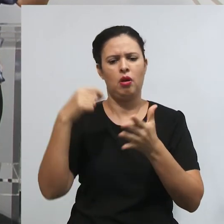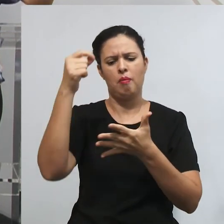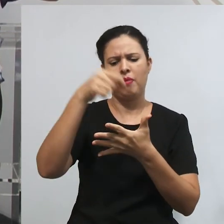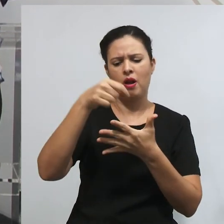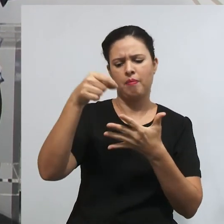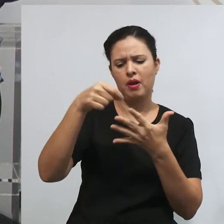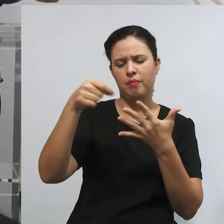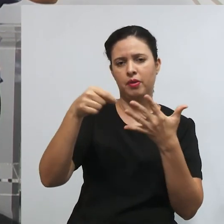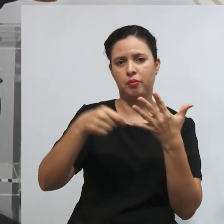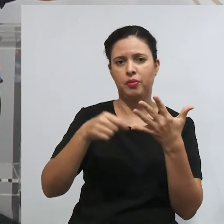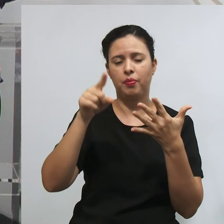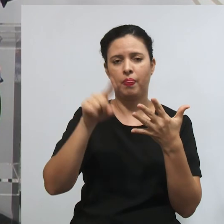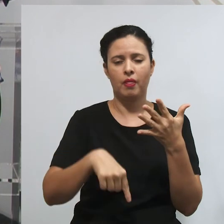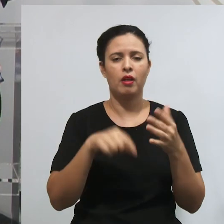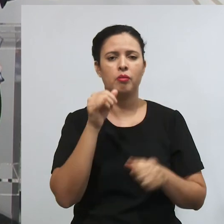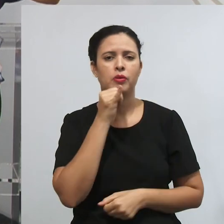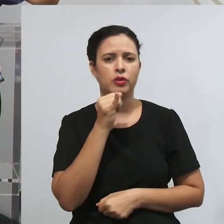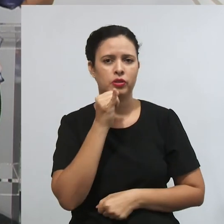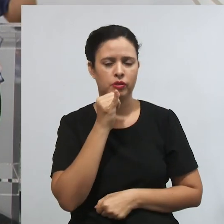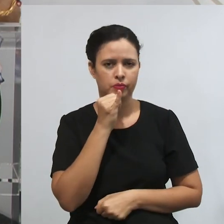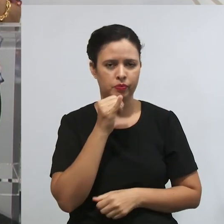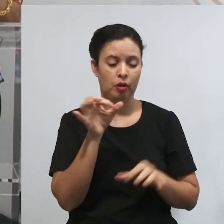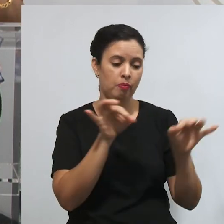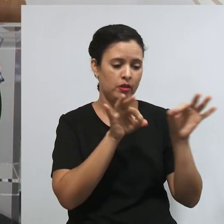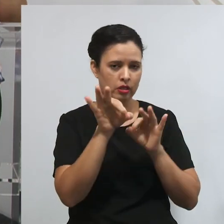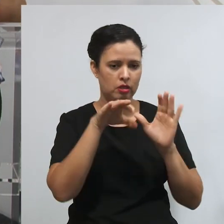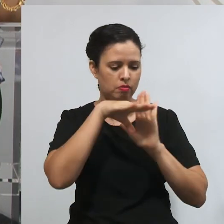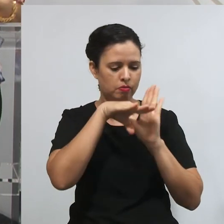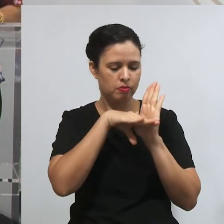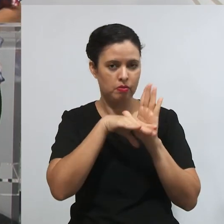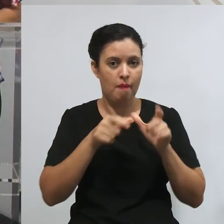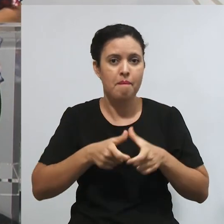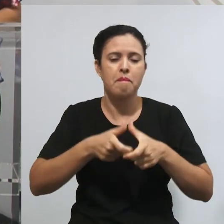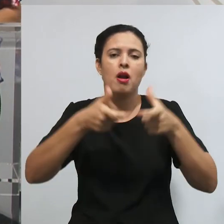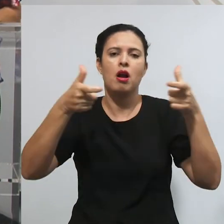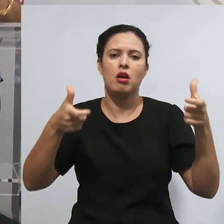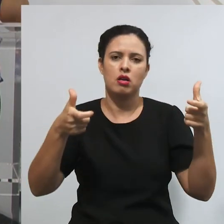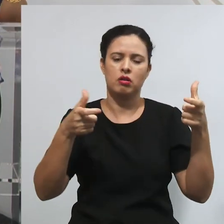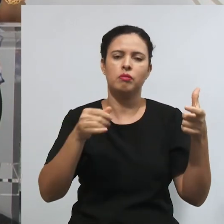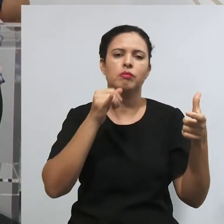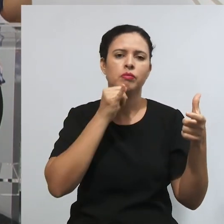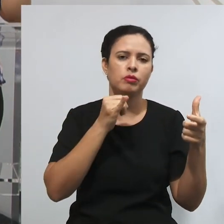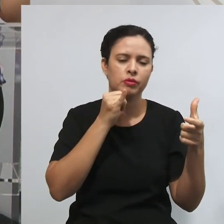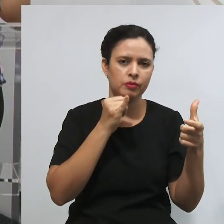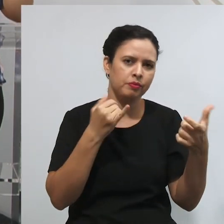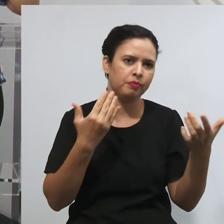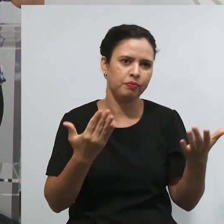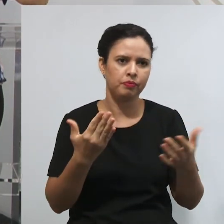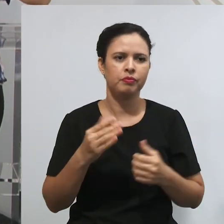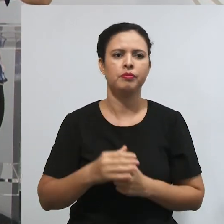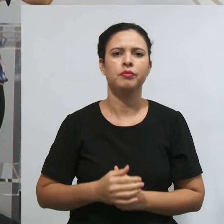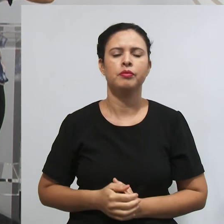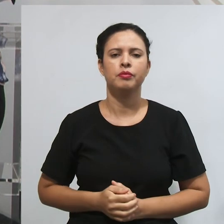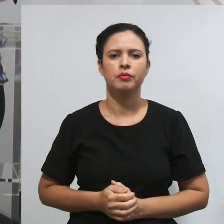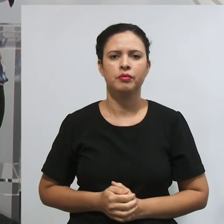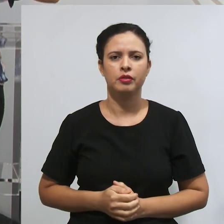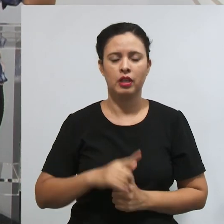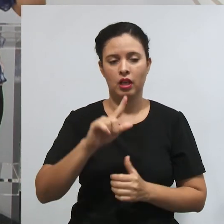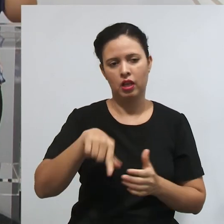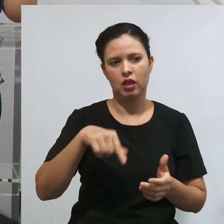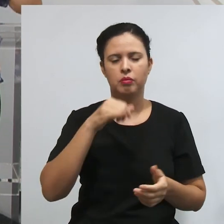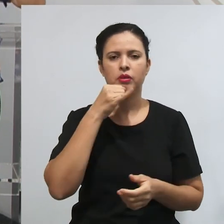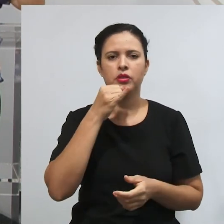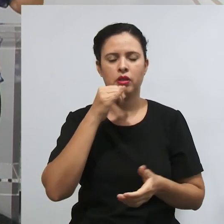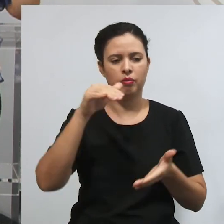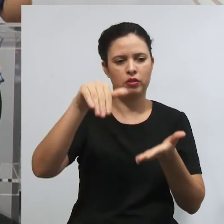o planejamento de ordem macro, né? Digamos que o planejamento em nível de